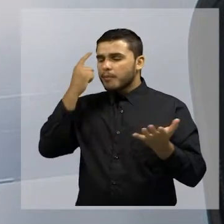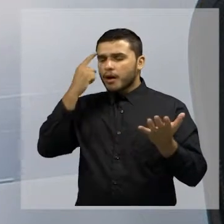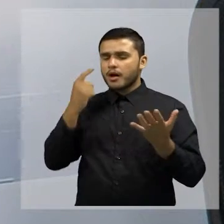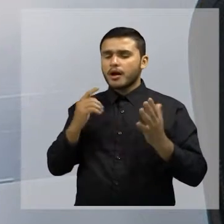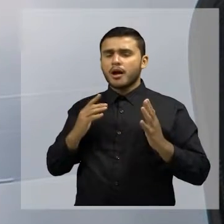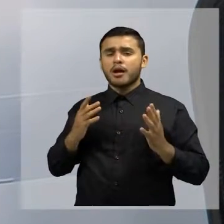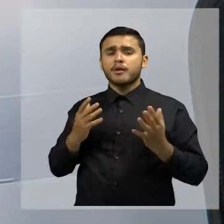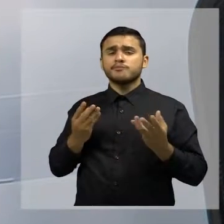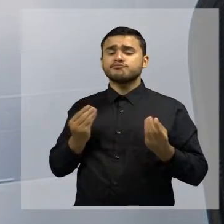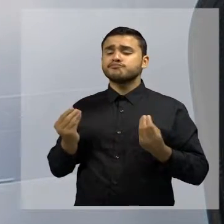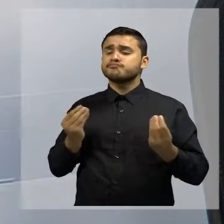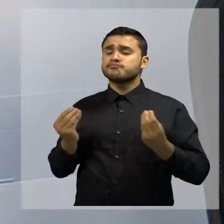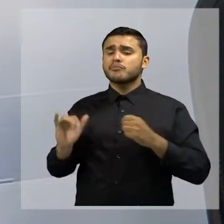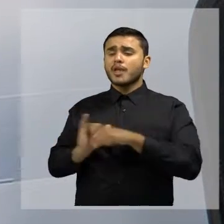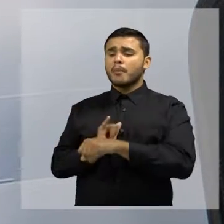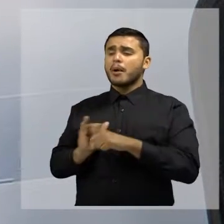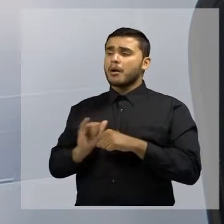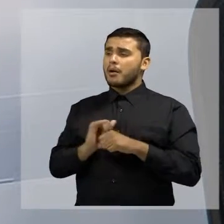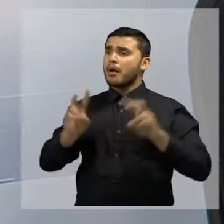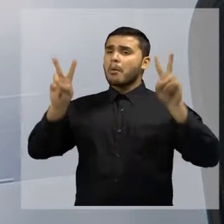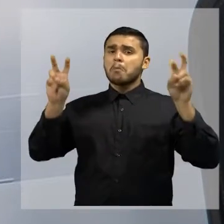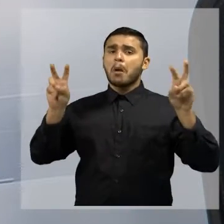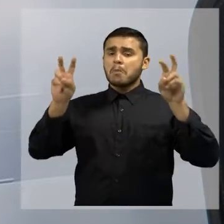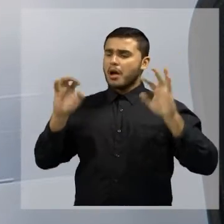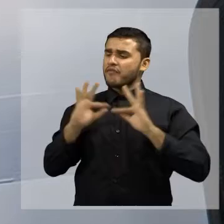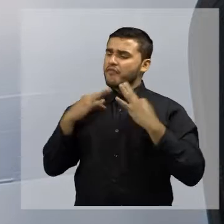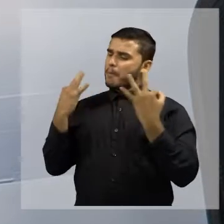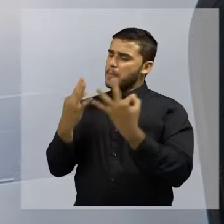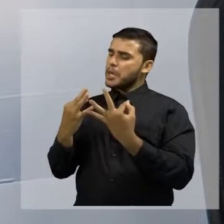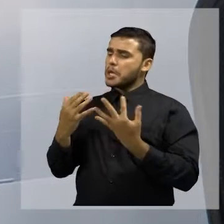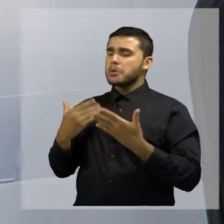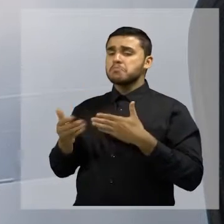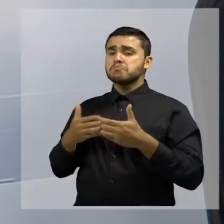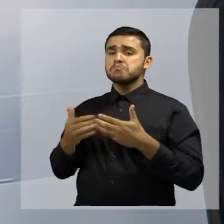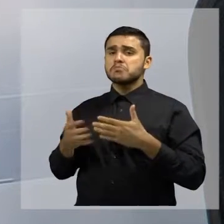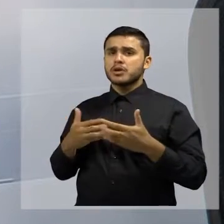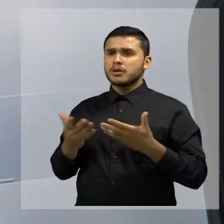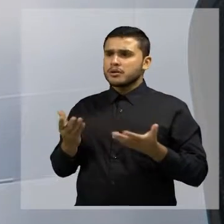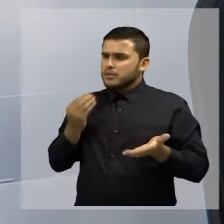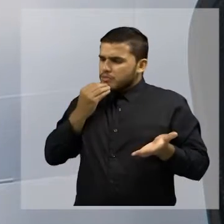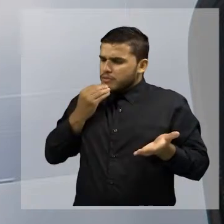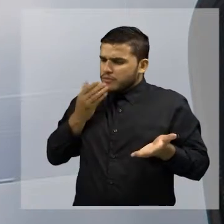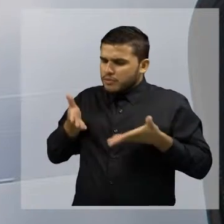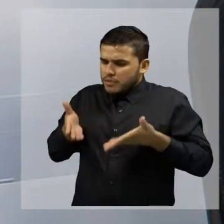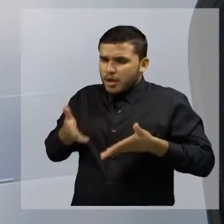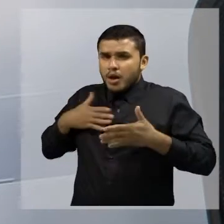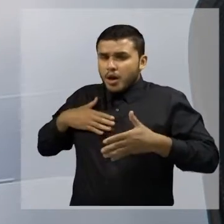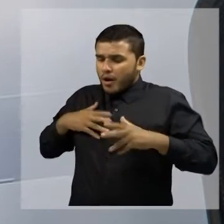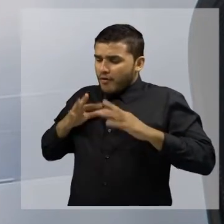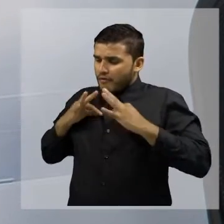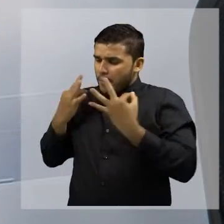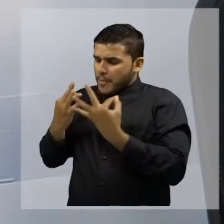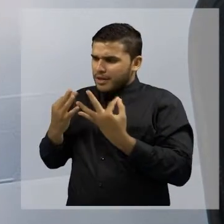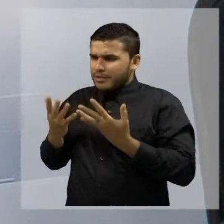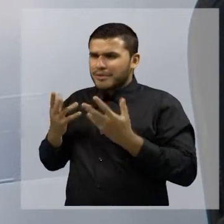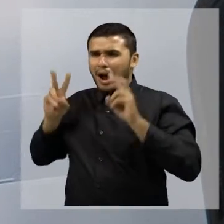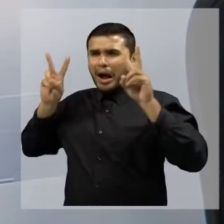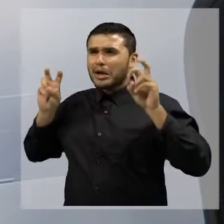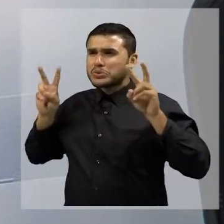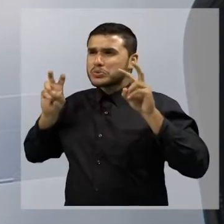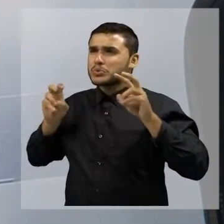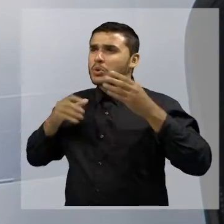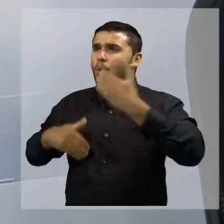na maneira que assuntos de Estado são tratados no núcleo privado do presidente, em síntese,